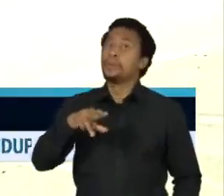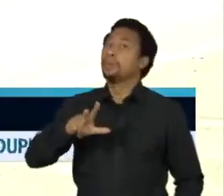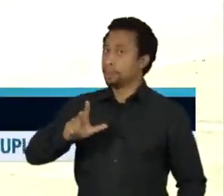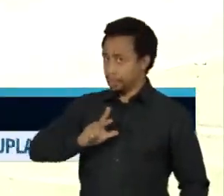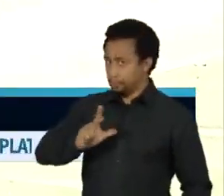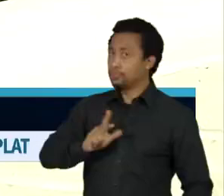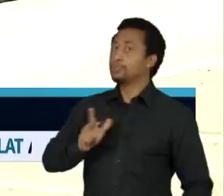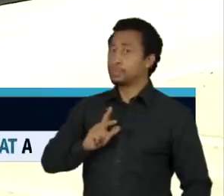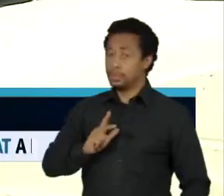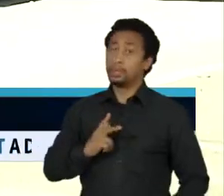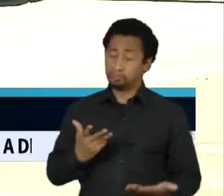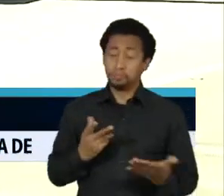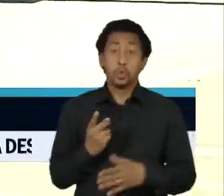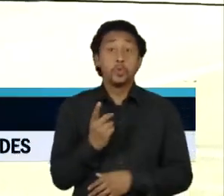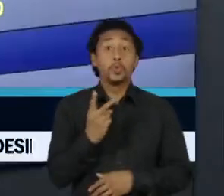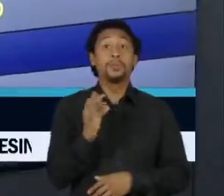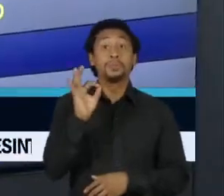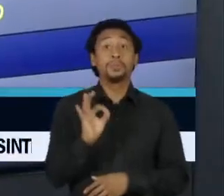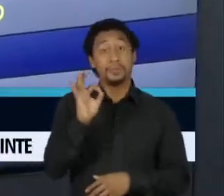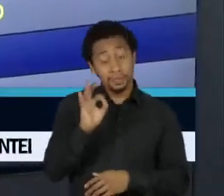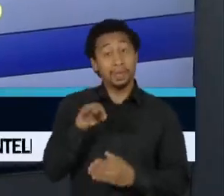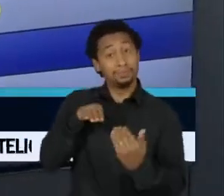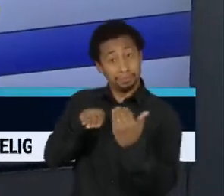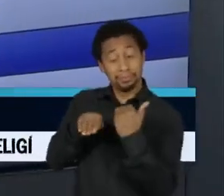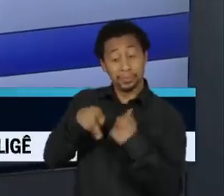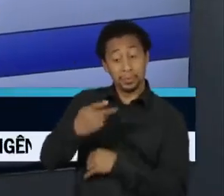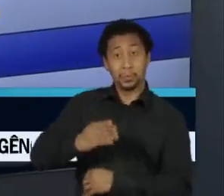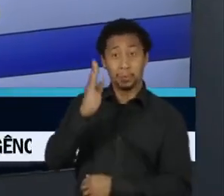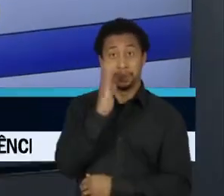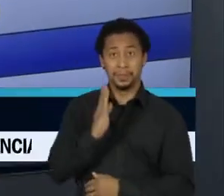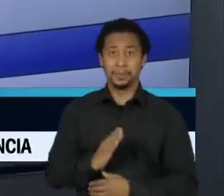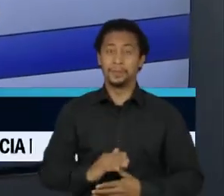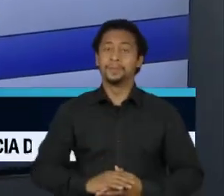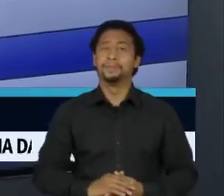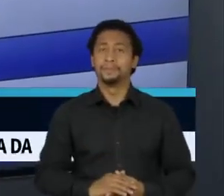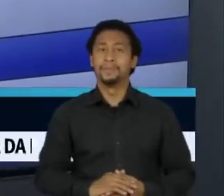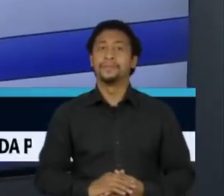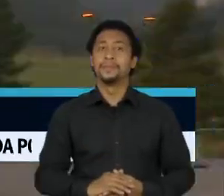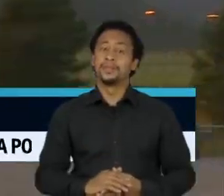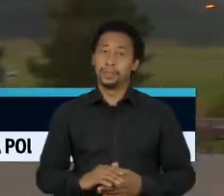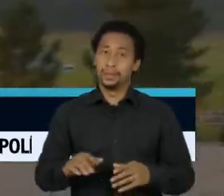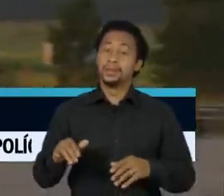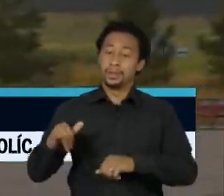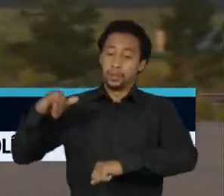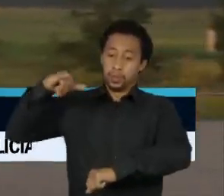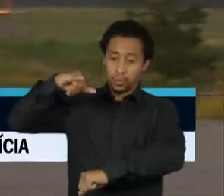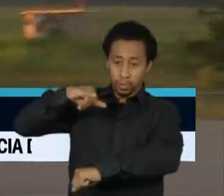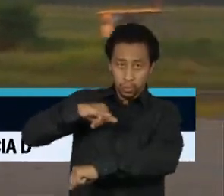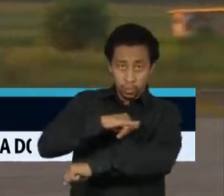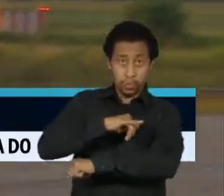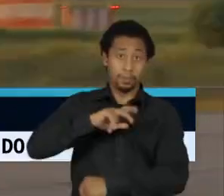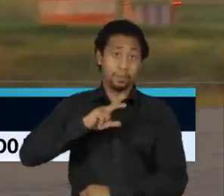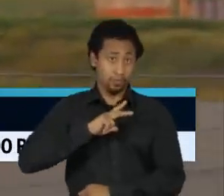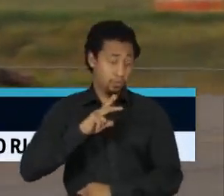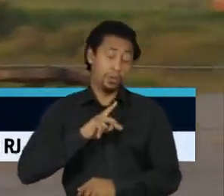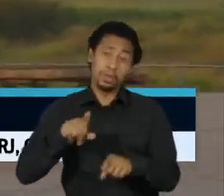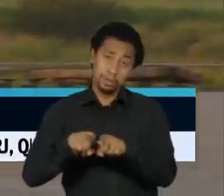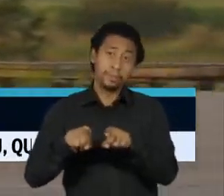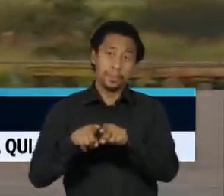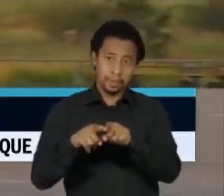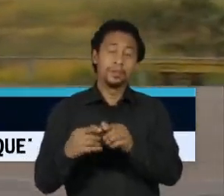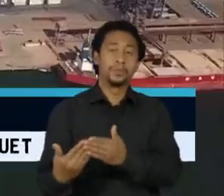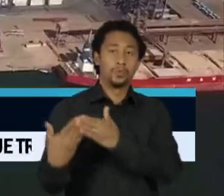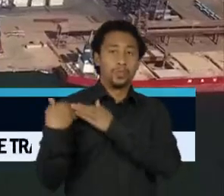da malha pavimentada no país. A iniciativa privada também já é responsável por 44 aeroportos